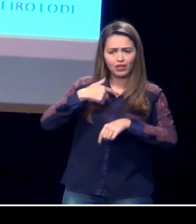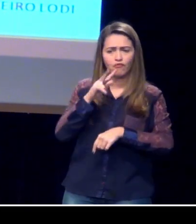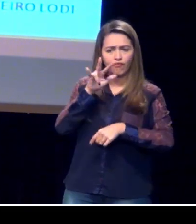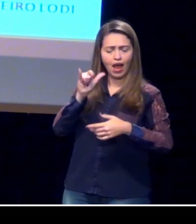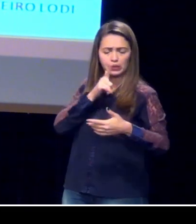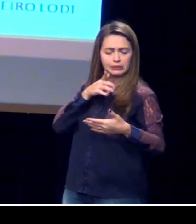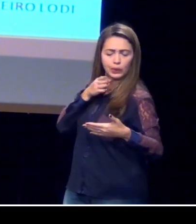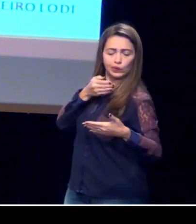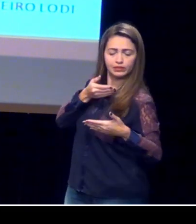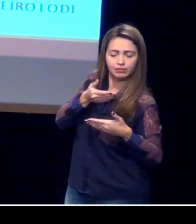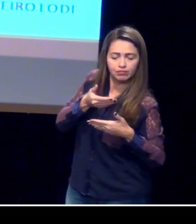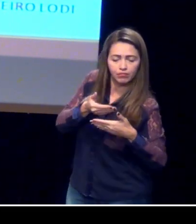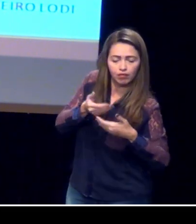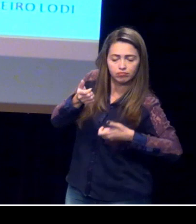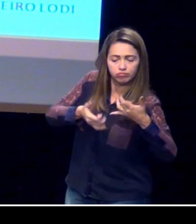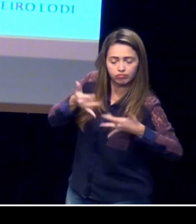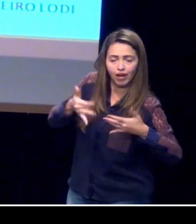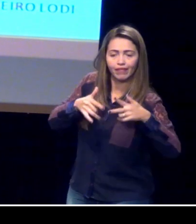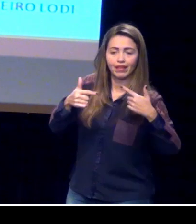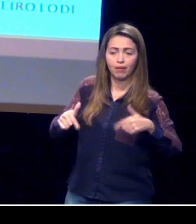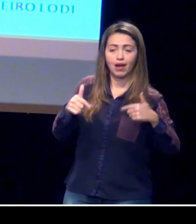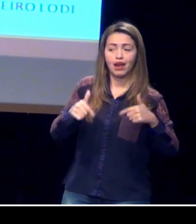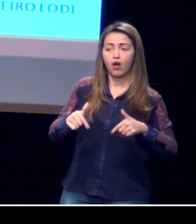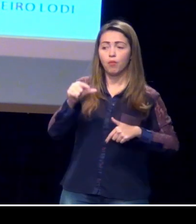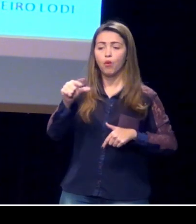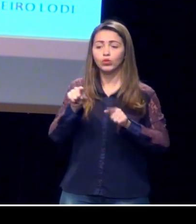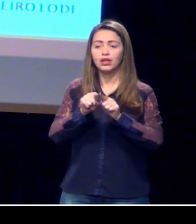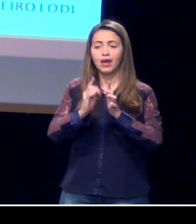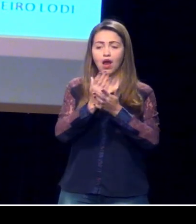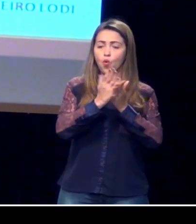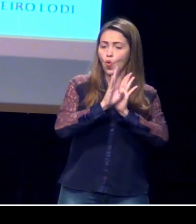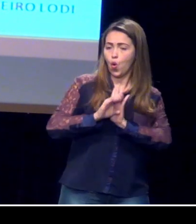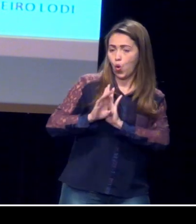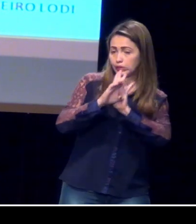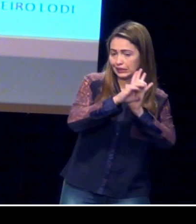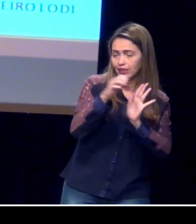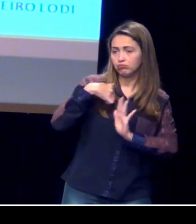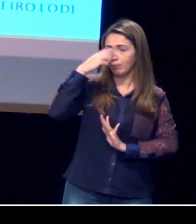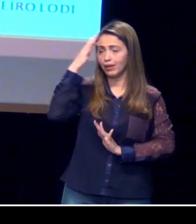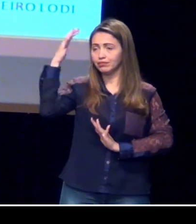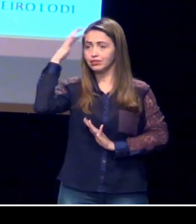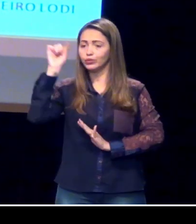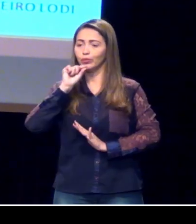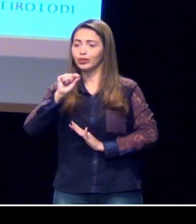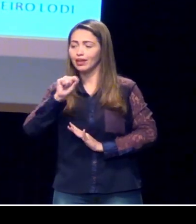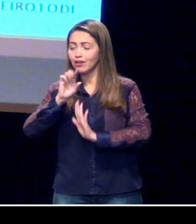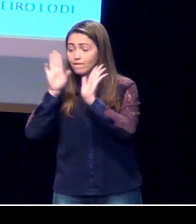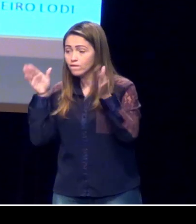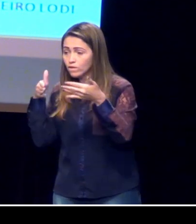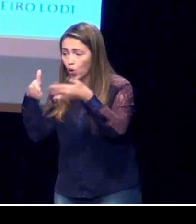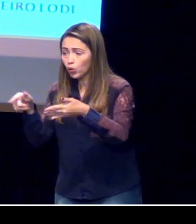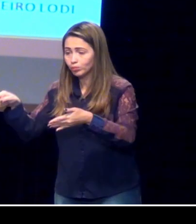essa aproximação e trabalhar um pouco alguns conceitos, pensando, então,